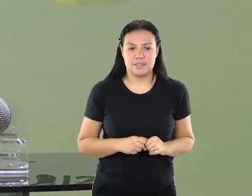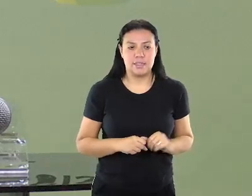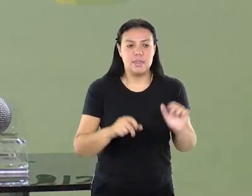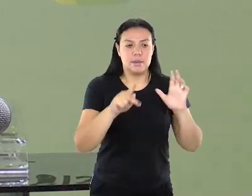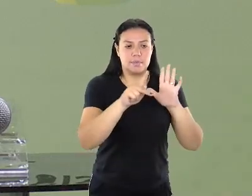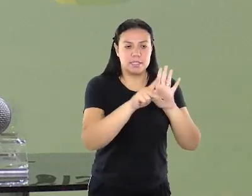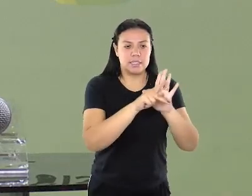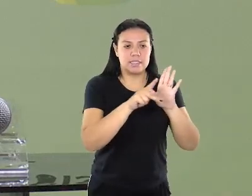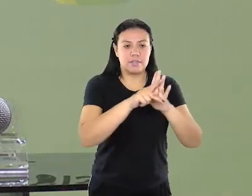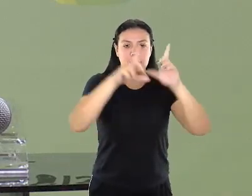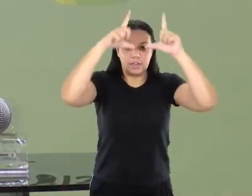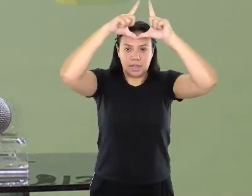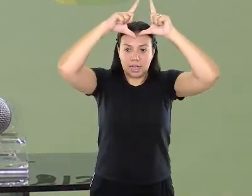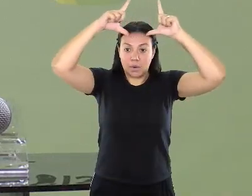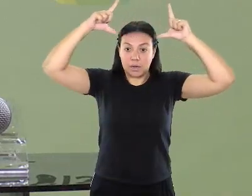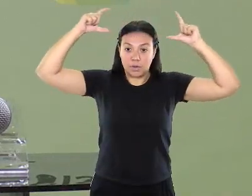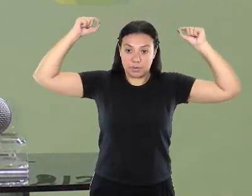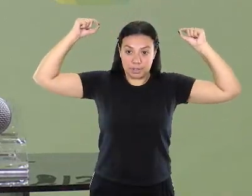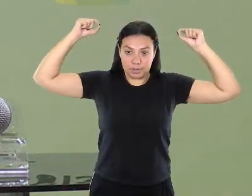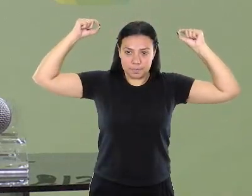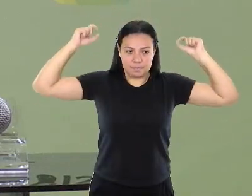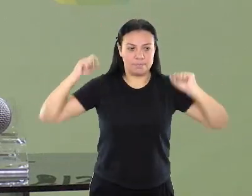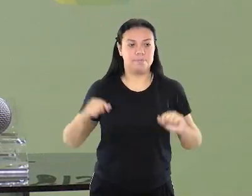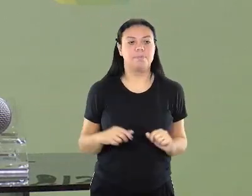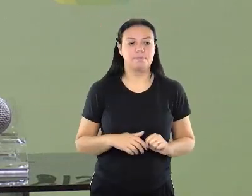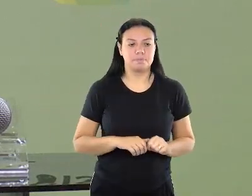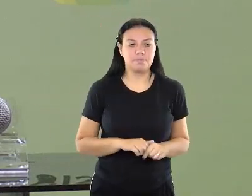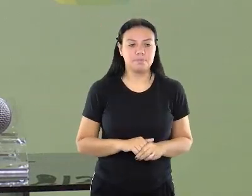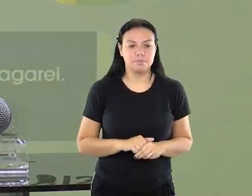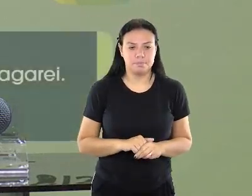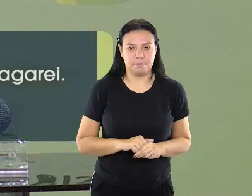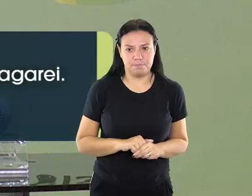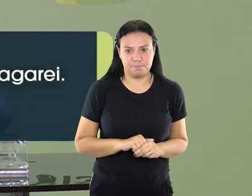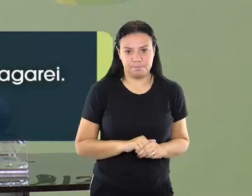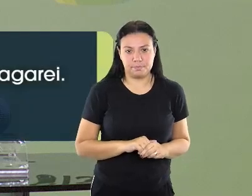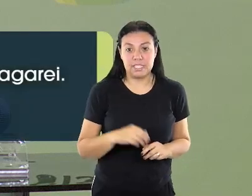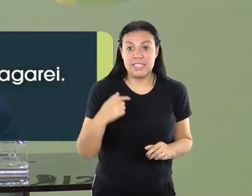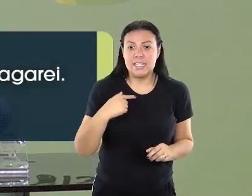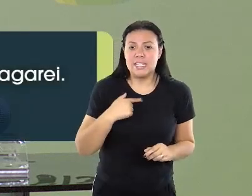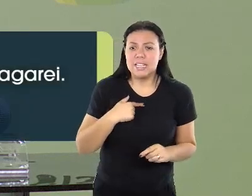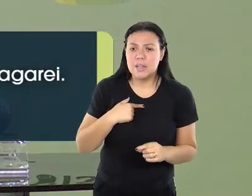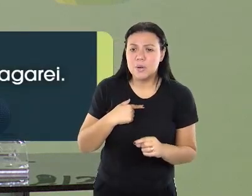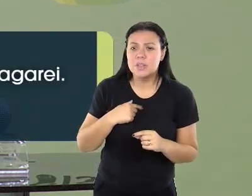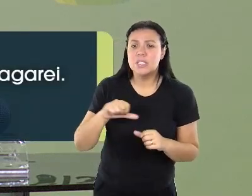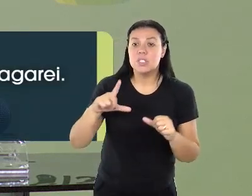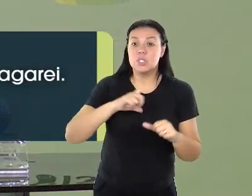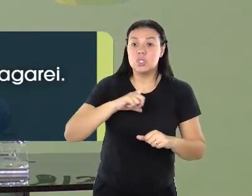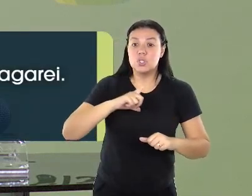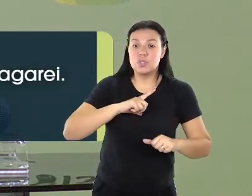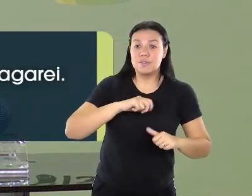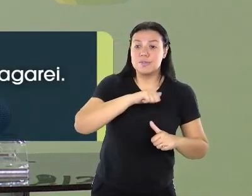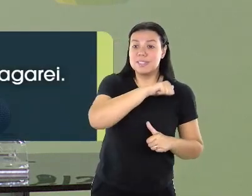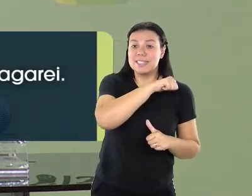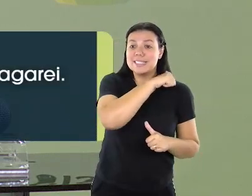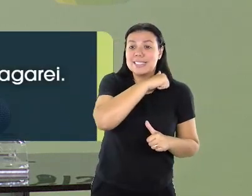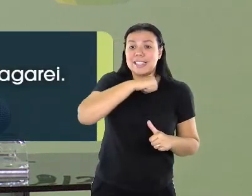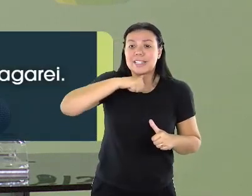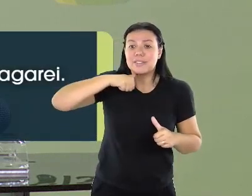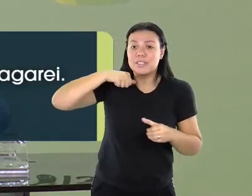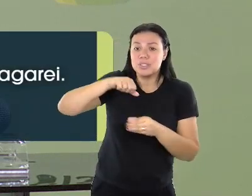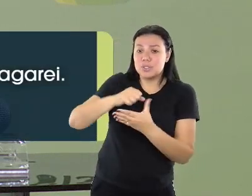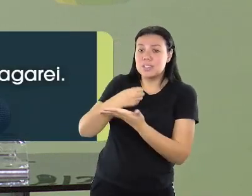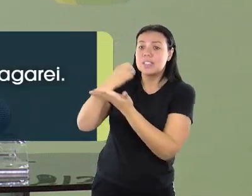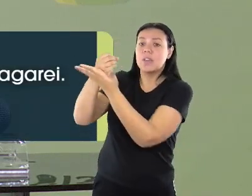Ele diz claramente aí: mas com a voz do agradecimento eu te ofereci sacrifícios, o que votei